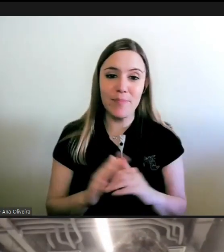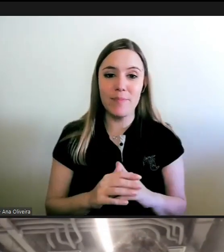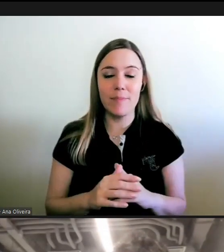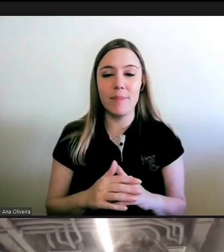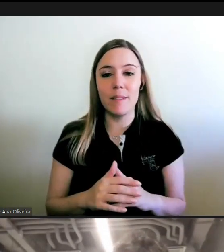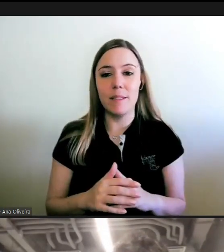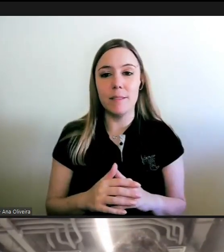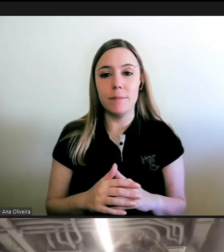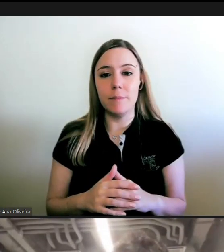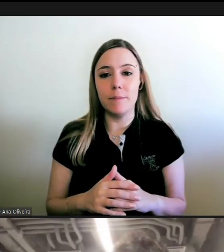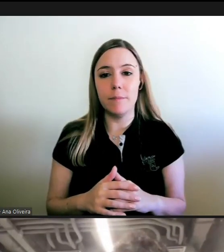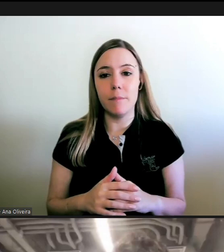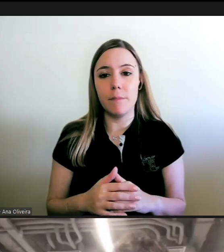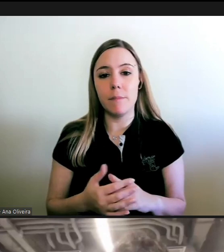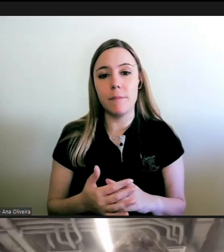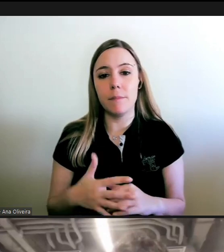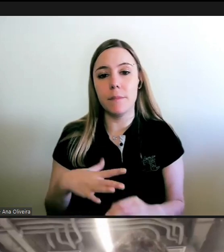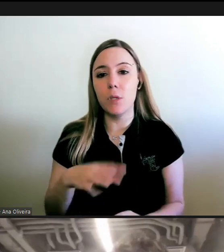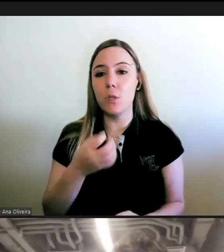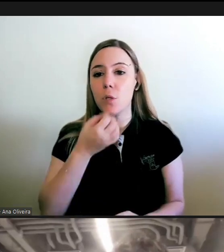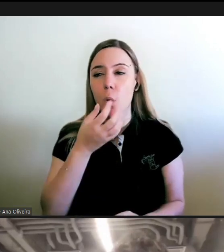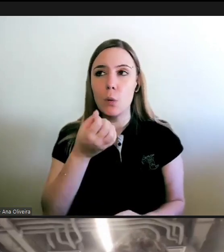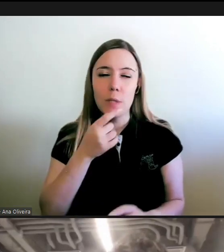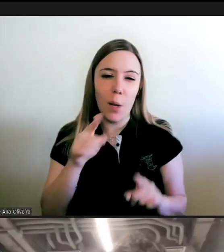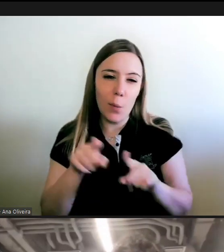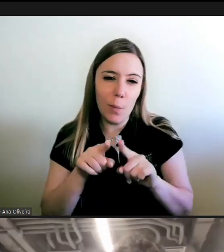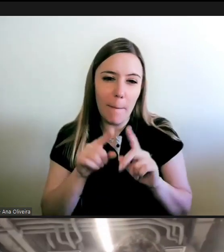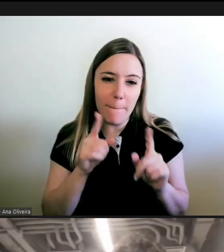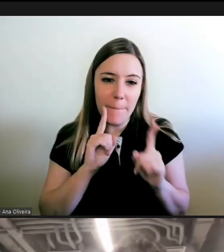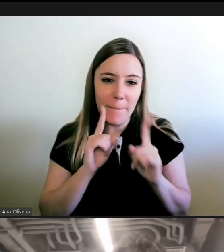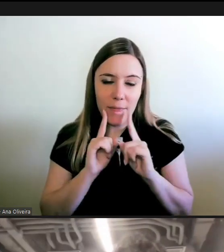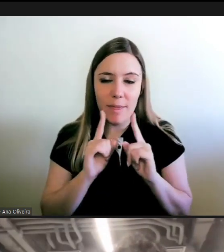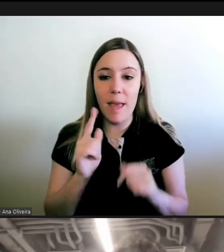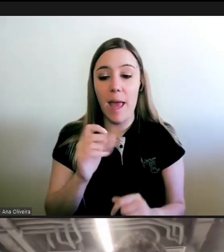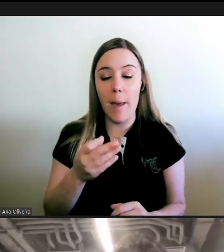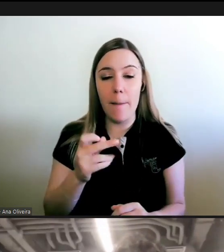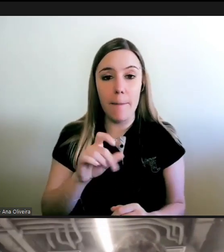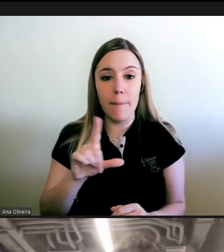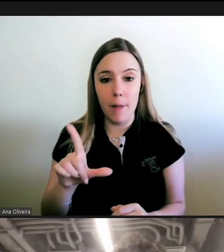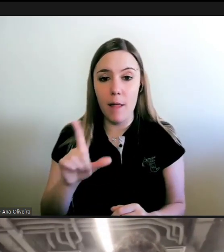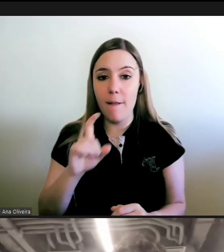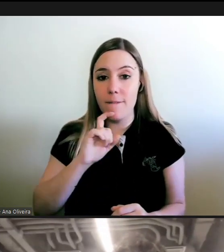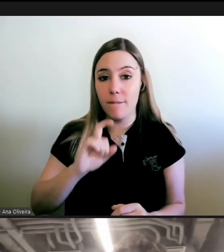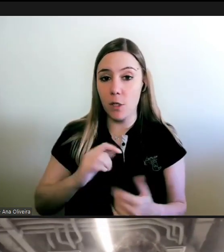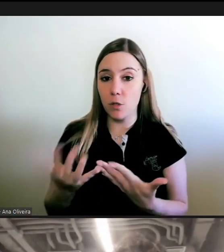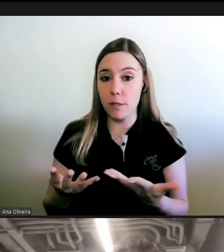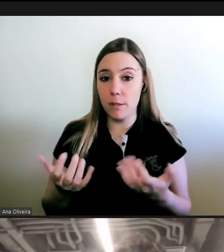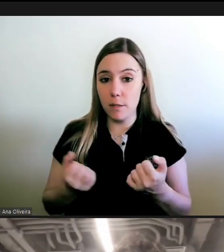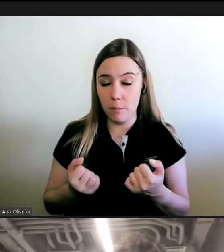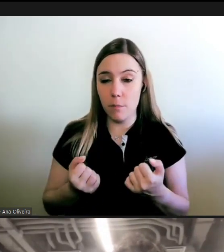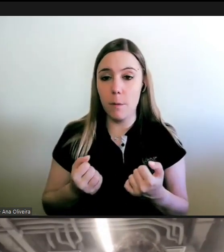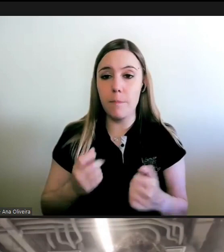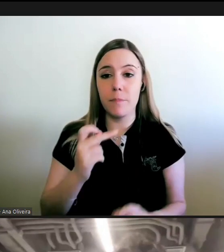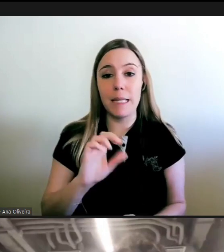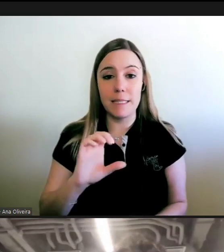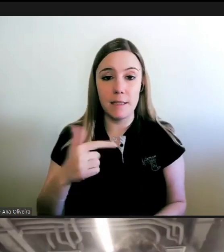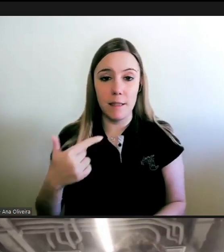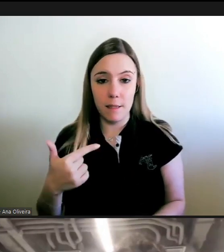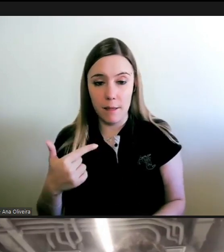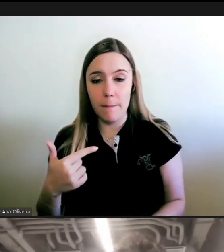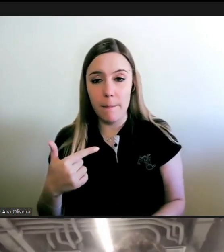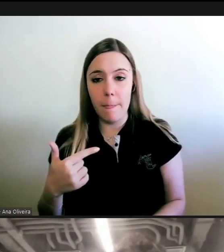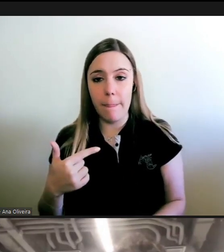título de graça, que a EPAL foi notificada pela Autoridade para as Condições de Trabalho